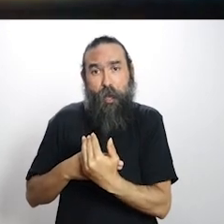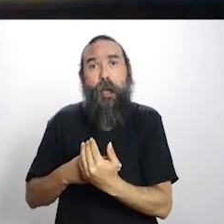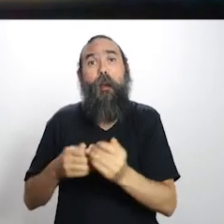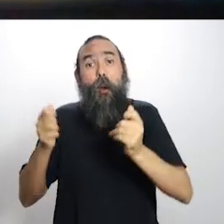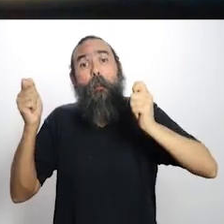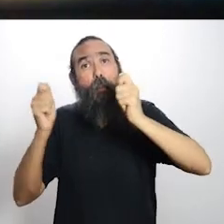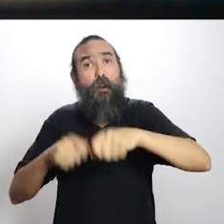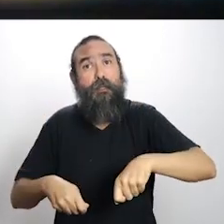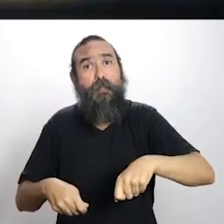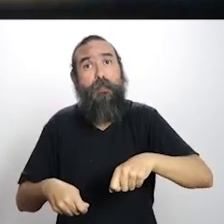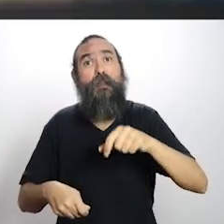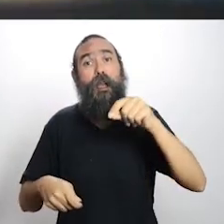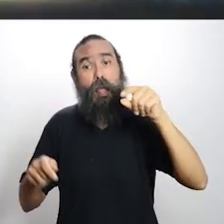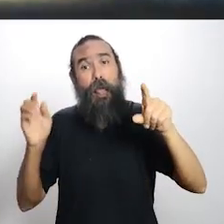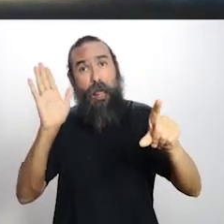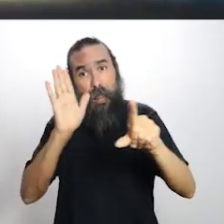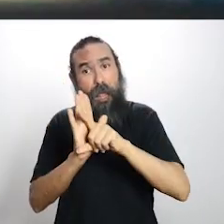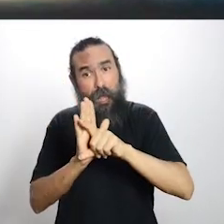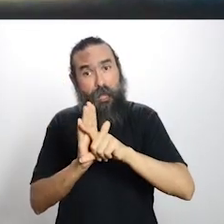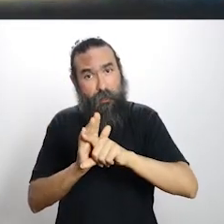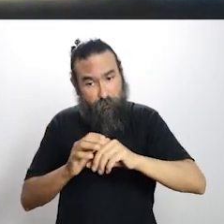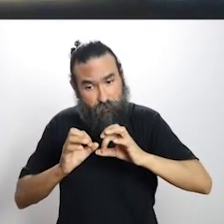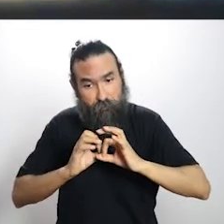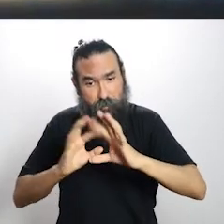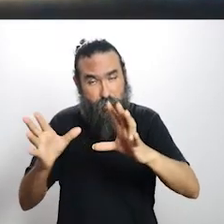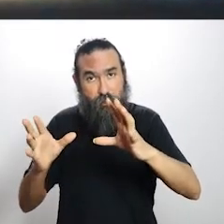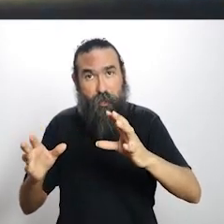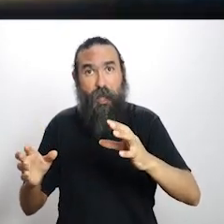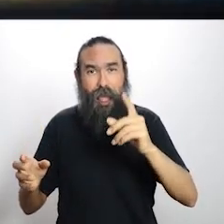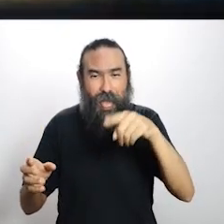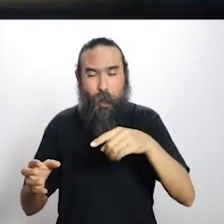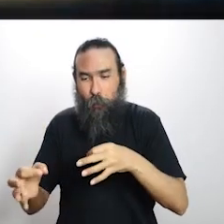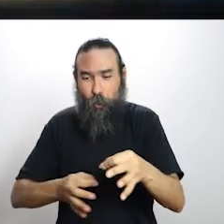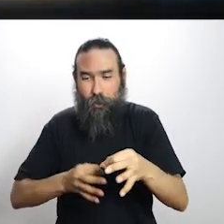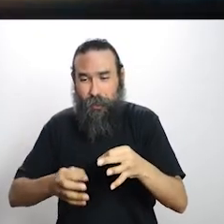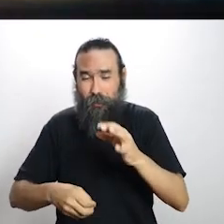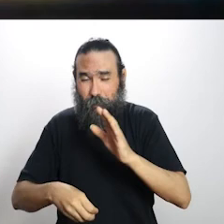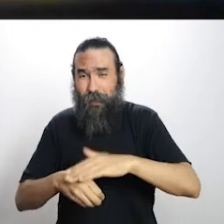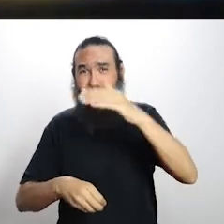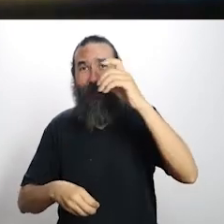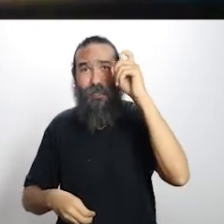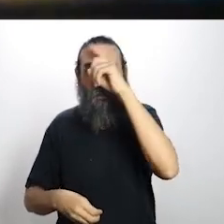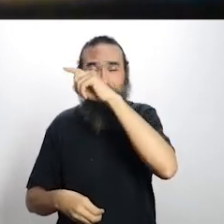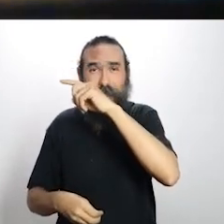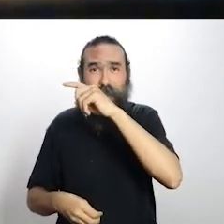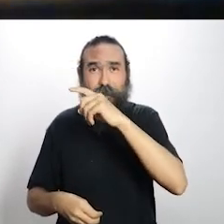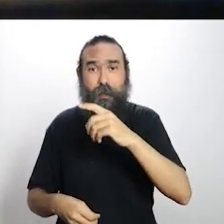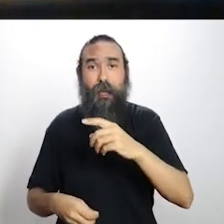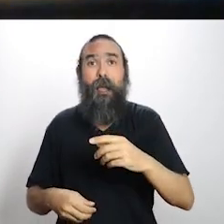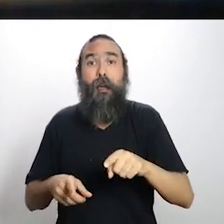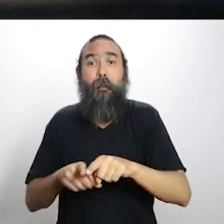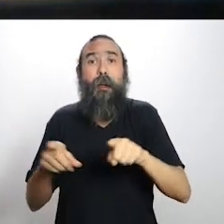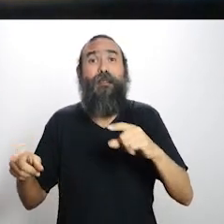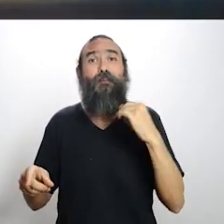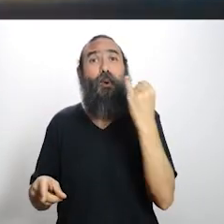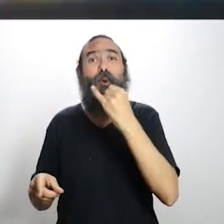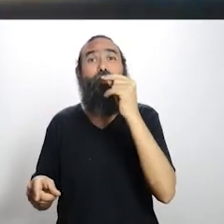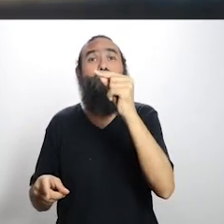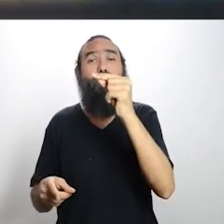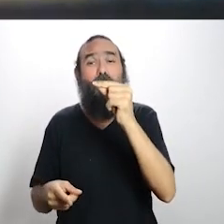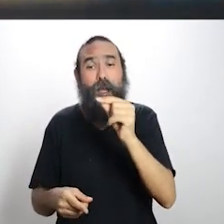não só a execução, apesar de ser um projeto bastante complexo, mas que possibilite diversas medidas de amparo ao setor.